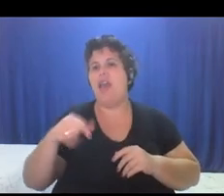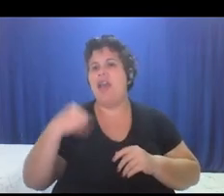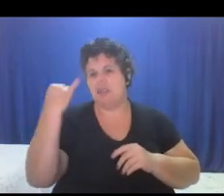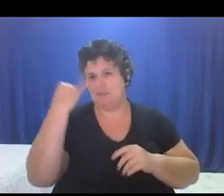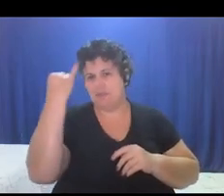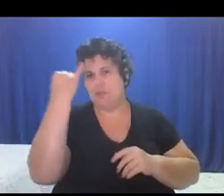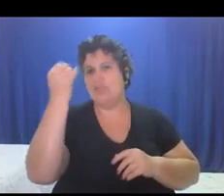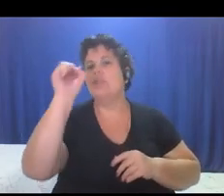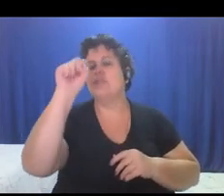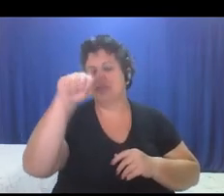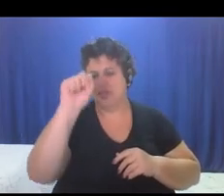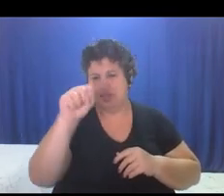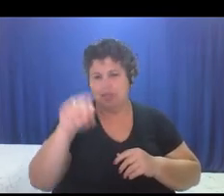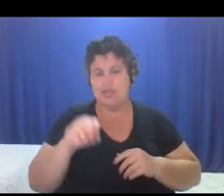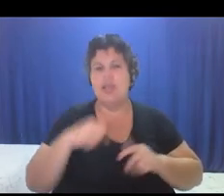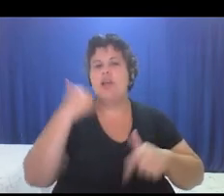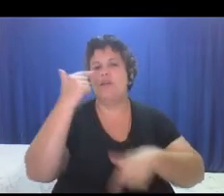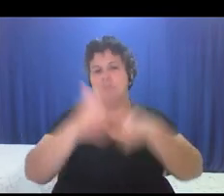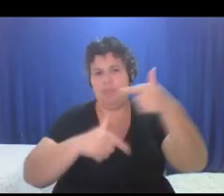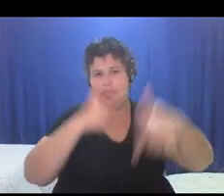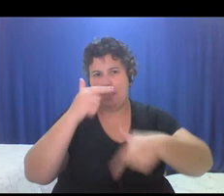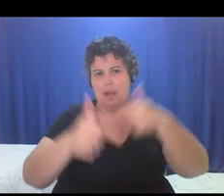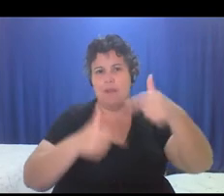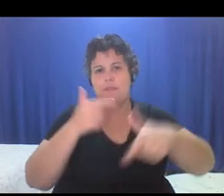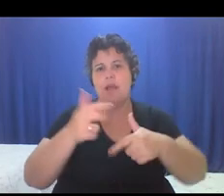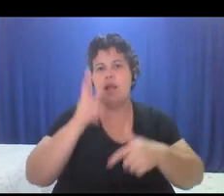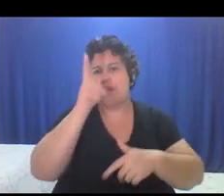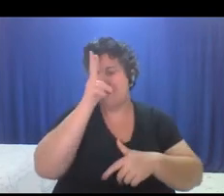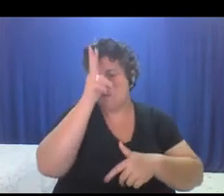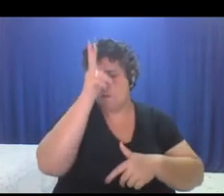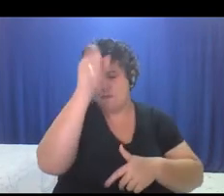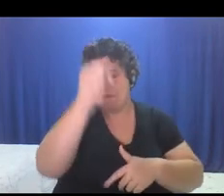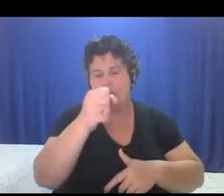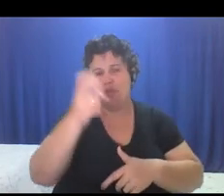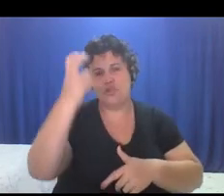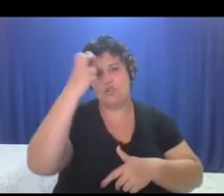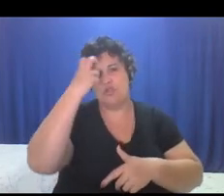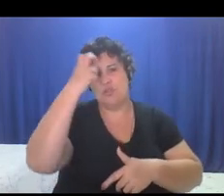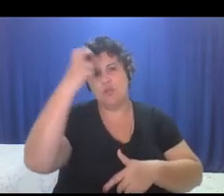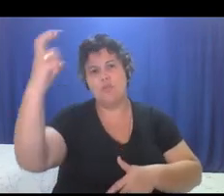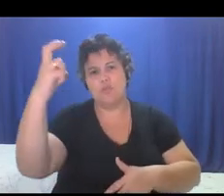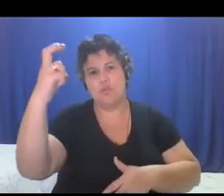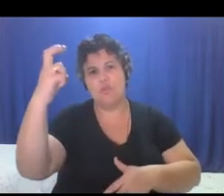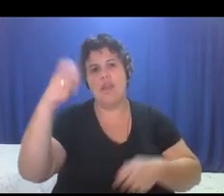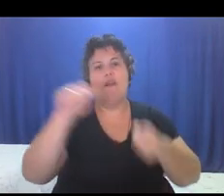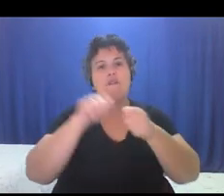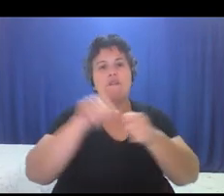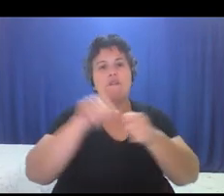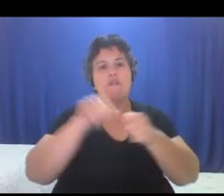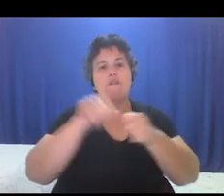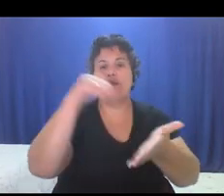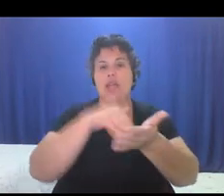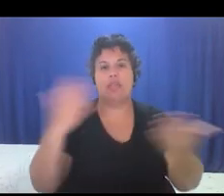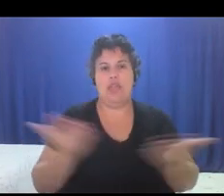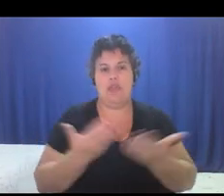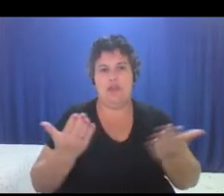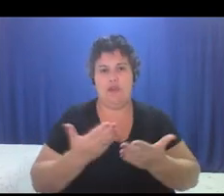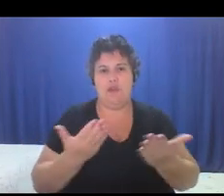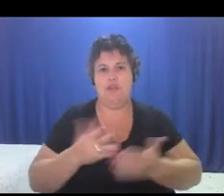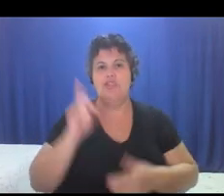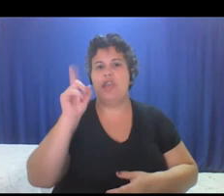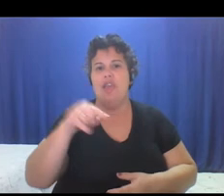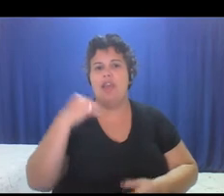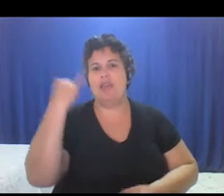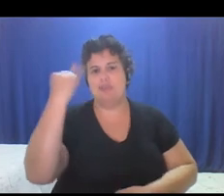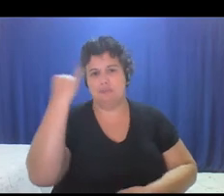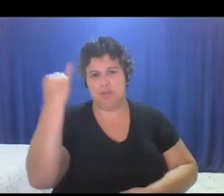um trabalho muito forte cultura que foi e é feito, né? Até hoje, né? Ajudar para sentir. Tem um pouquinho